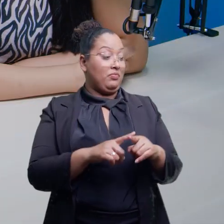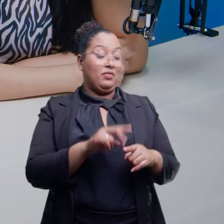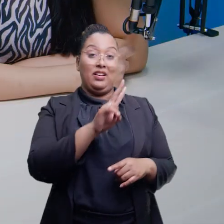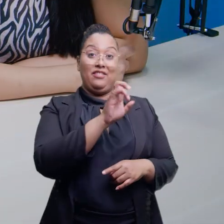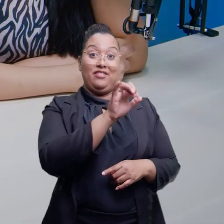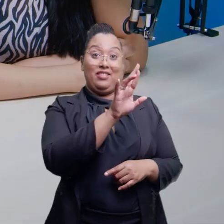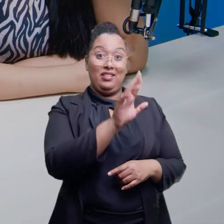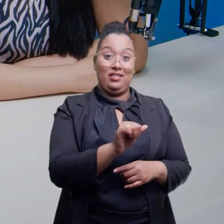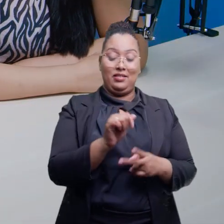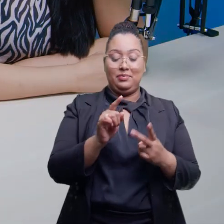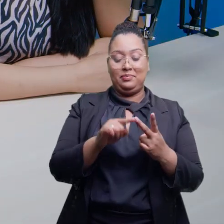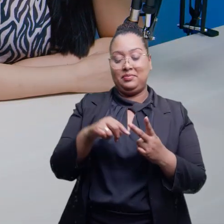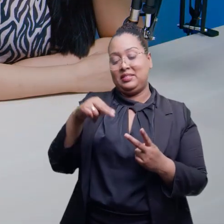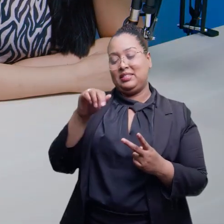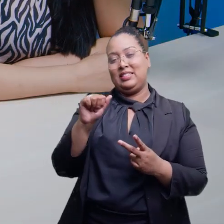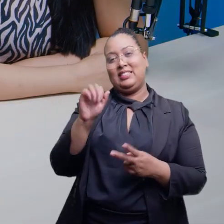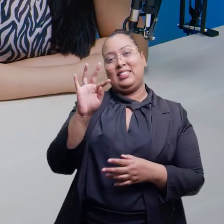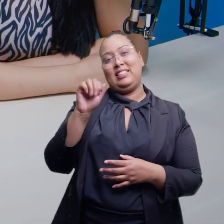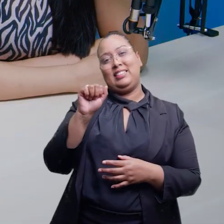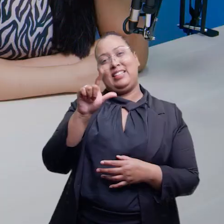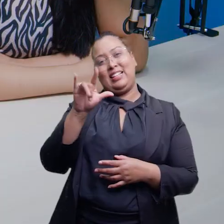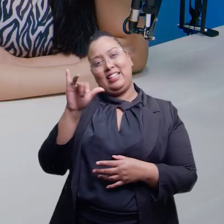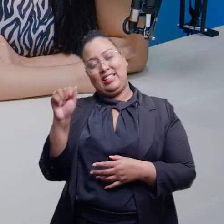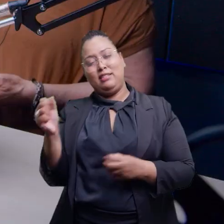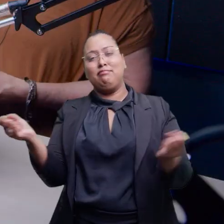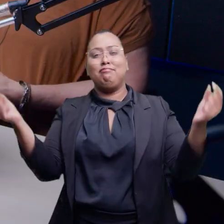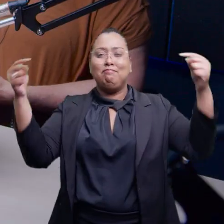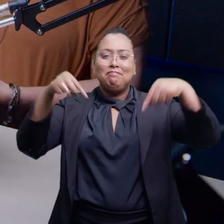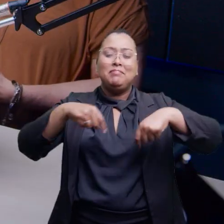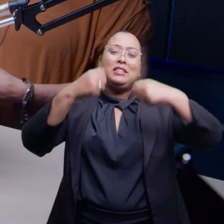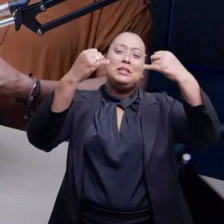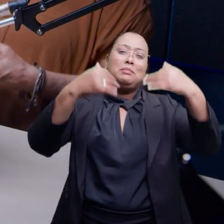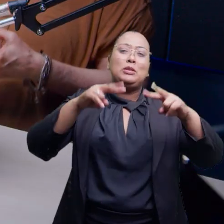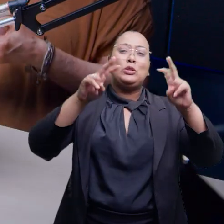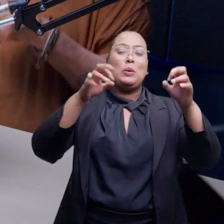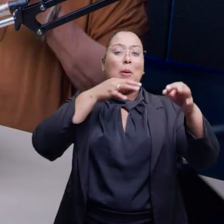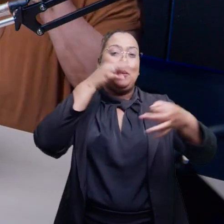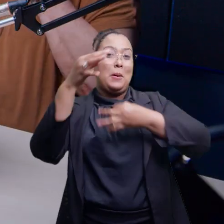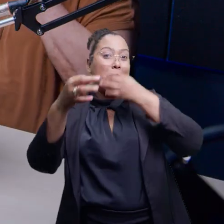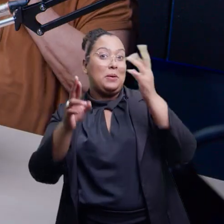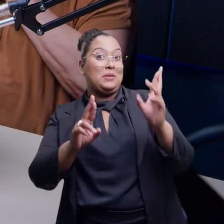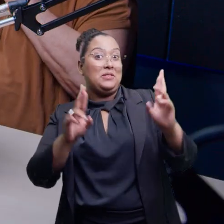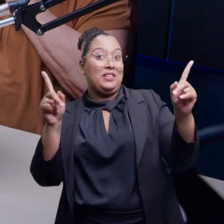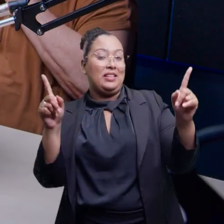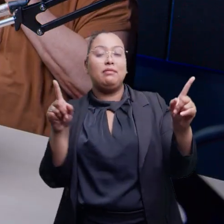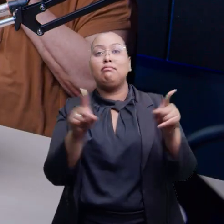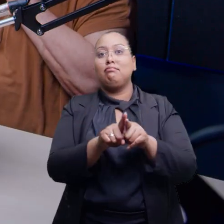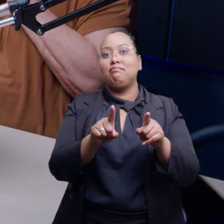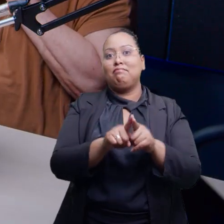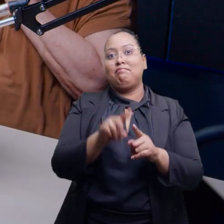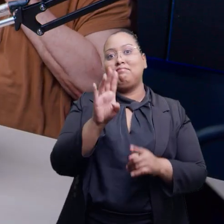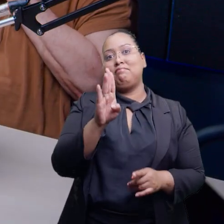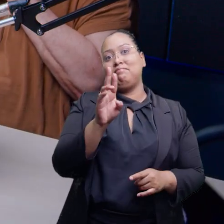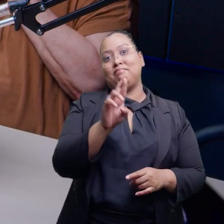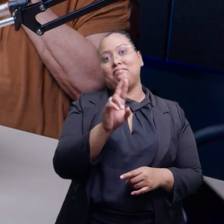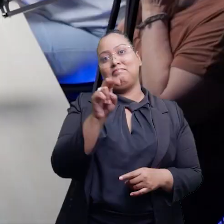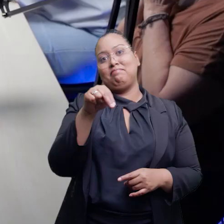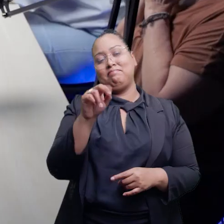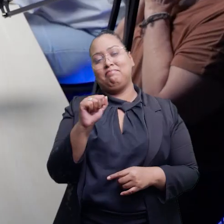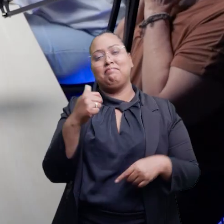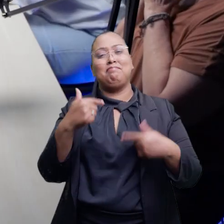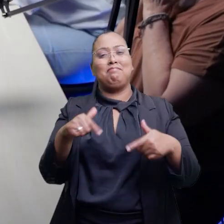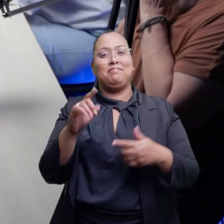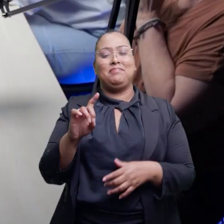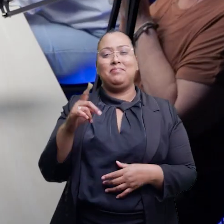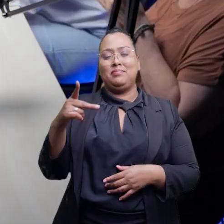Natália, que vão trazer perspectivas diferentes sobre esse processo de adoção, e Bruna, com toda a sua expertise, né? Que está aqui